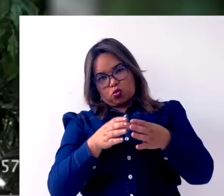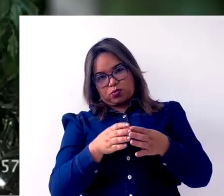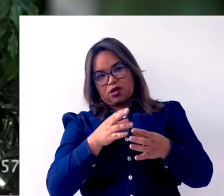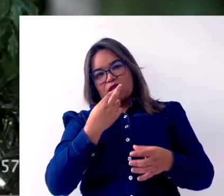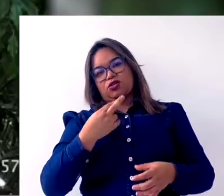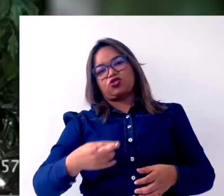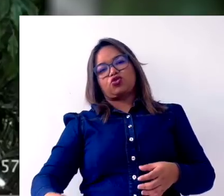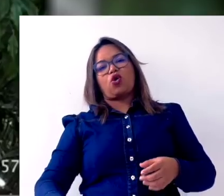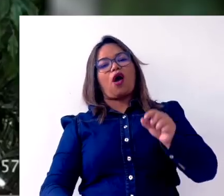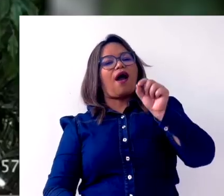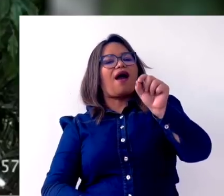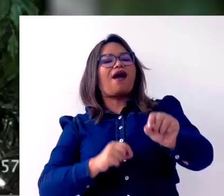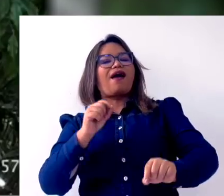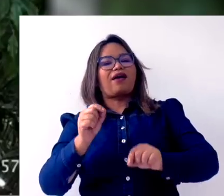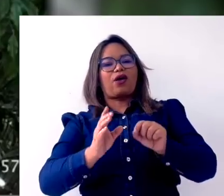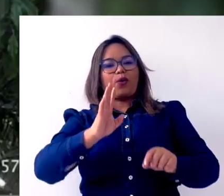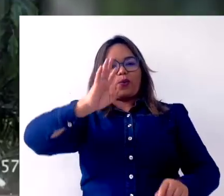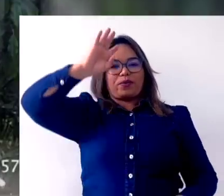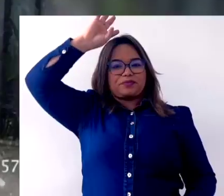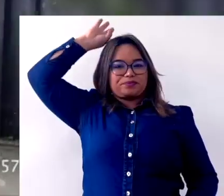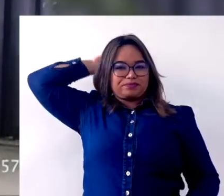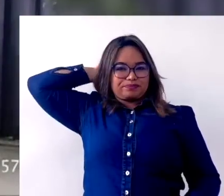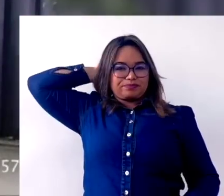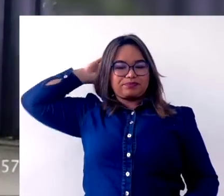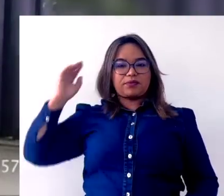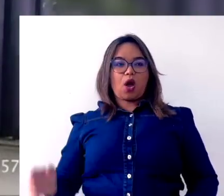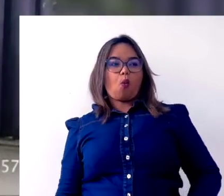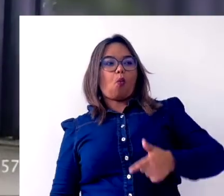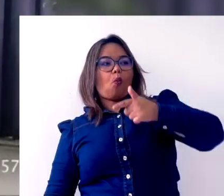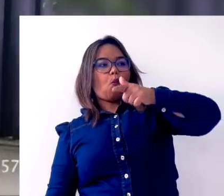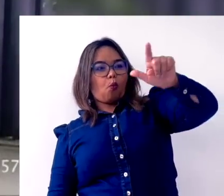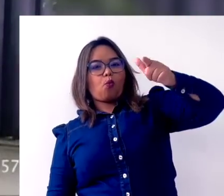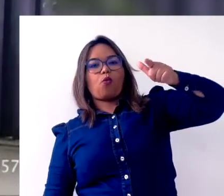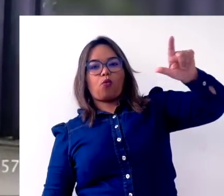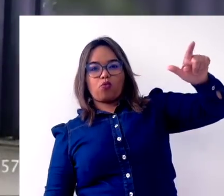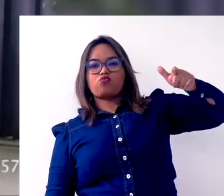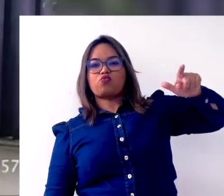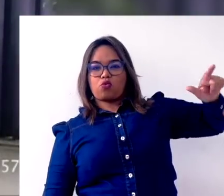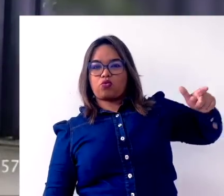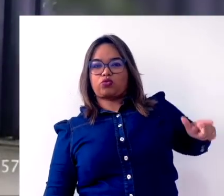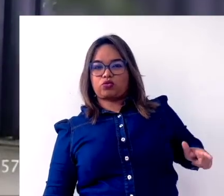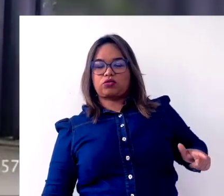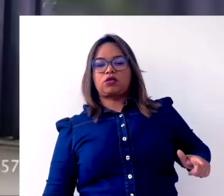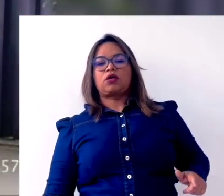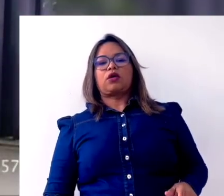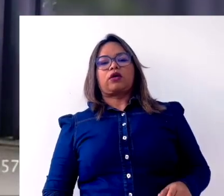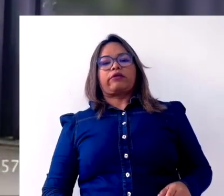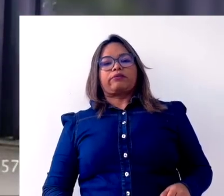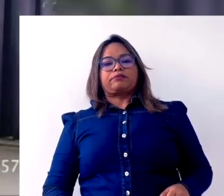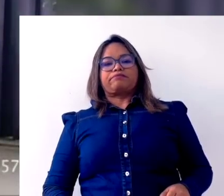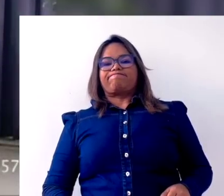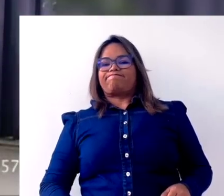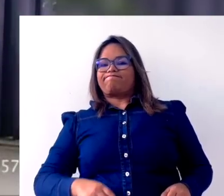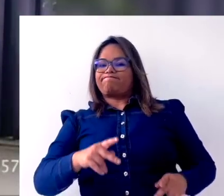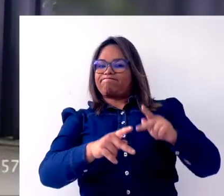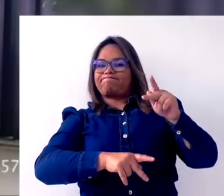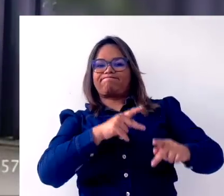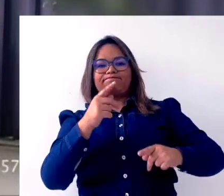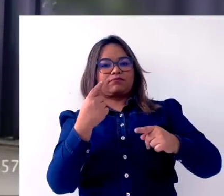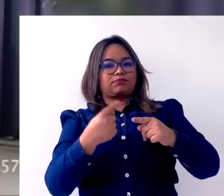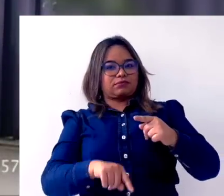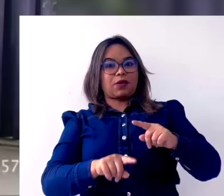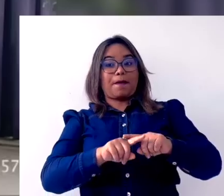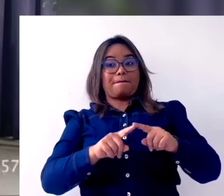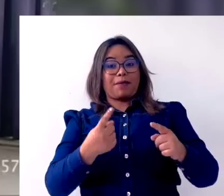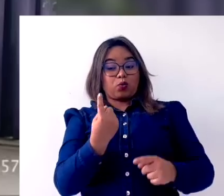Roma. Nenhuma outra instituição se encaixa em todos os aspectos do chifre pequeno. Pena que eu não tenho tempo para entrar em todos